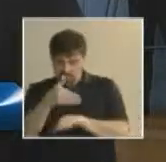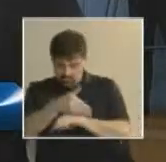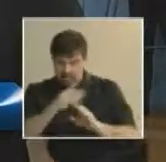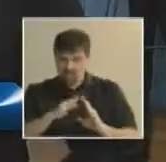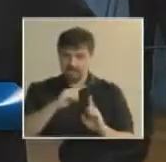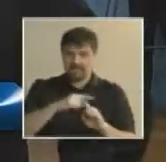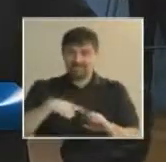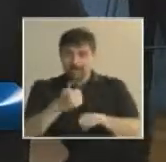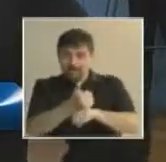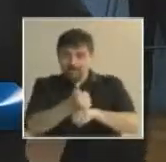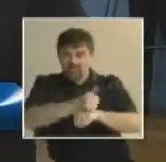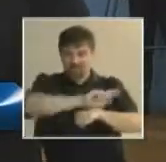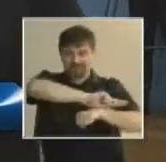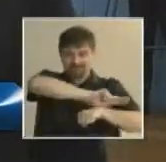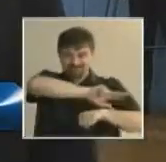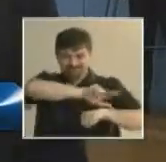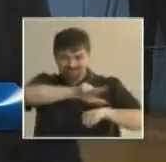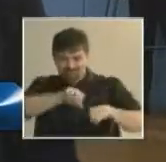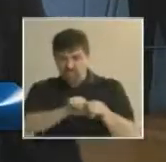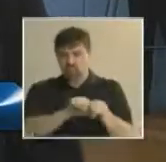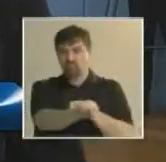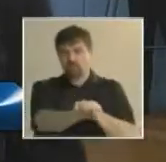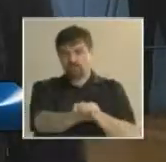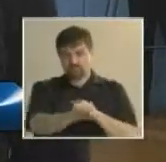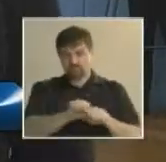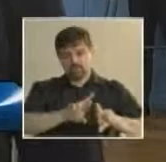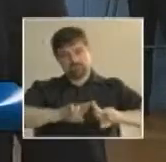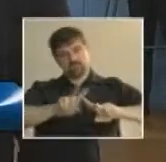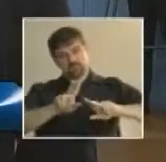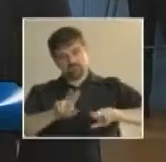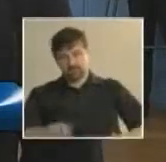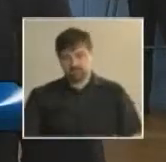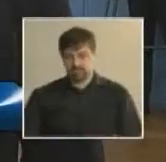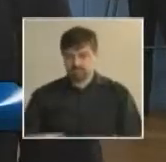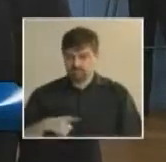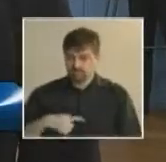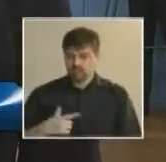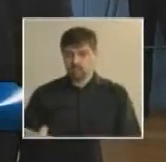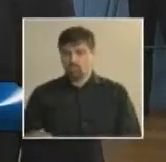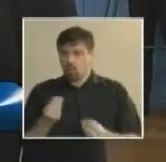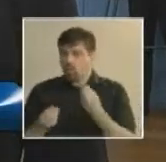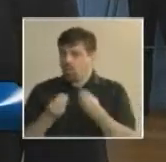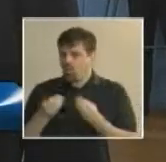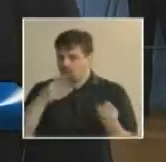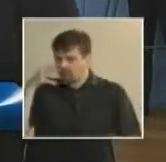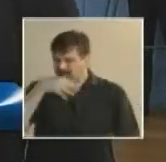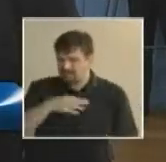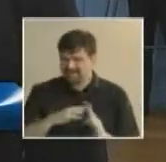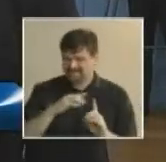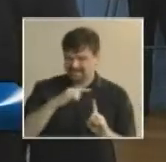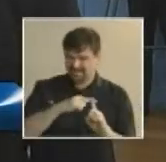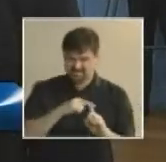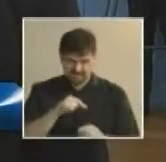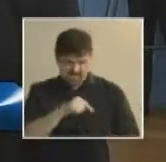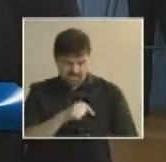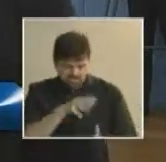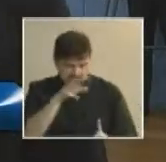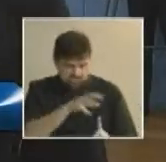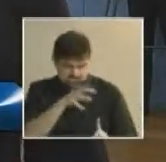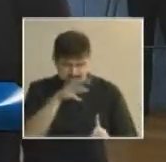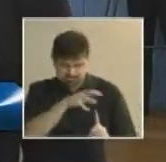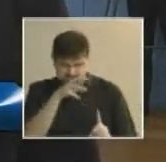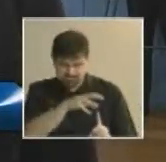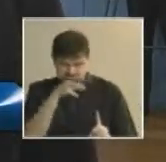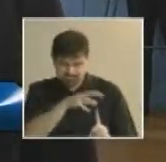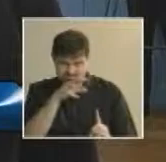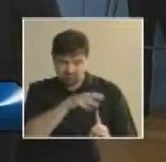Então esta este posicionamento esta fala de que as igrejas são corais eleitorais